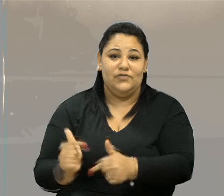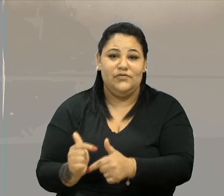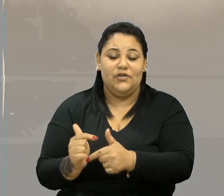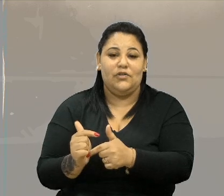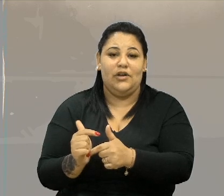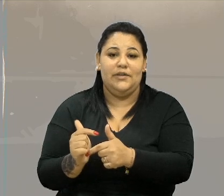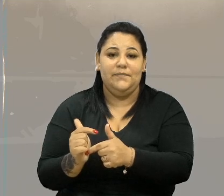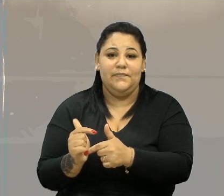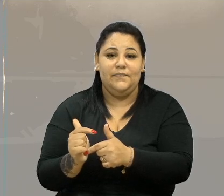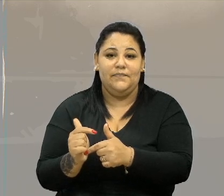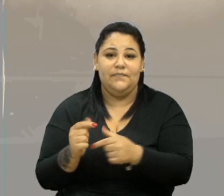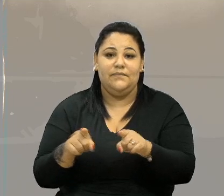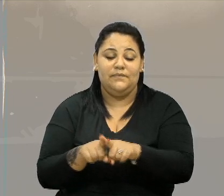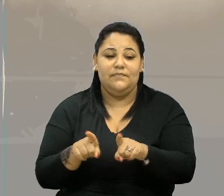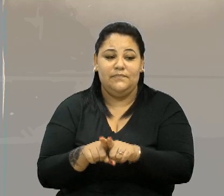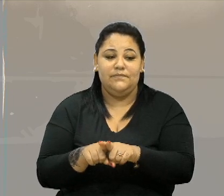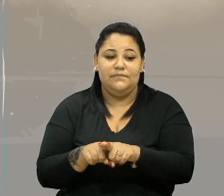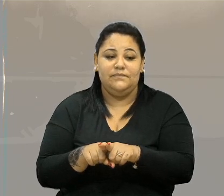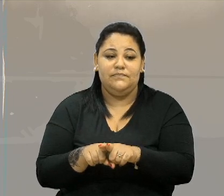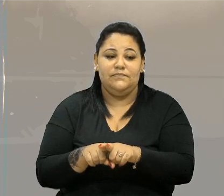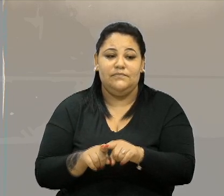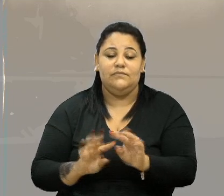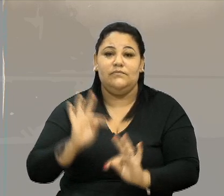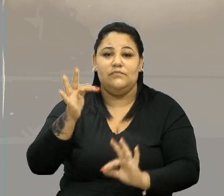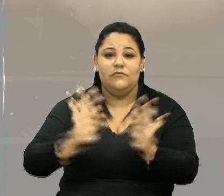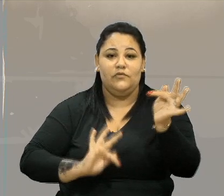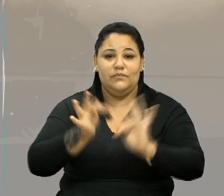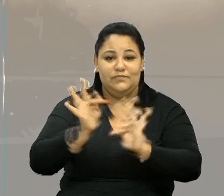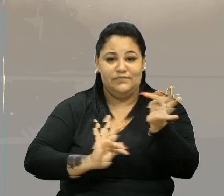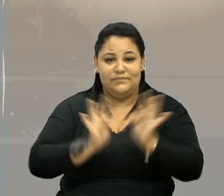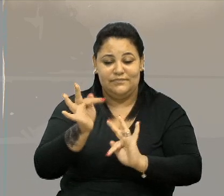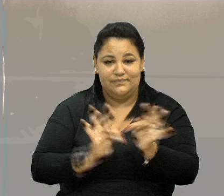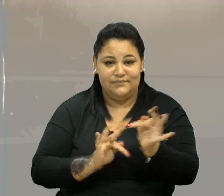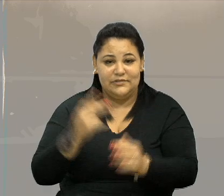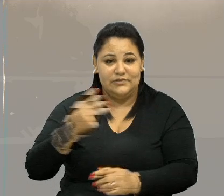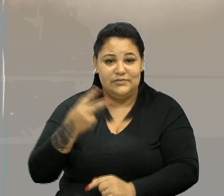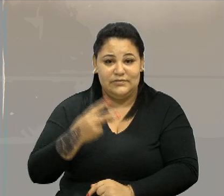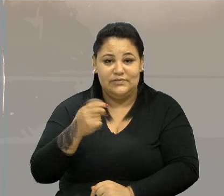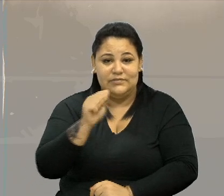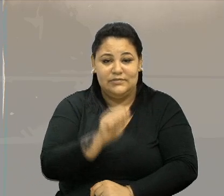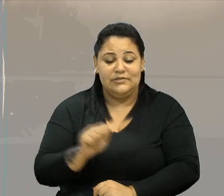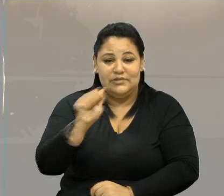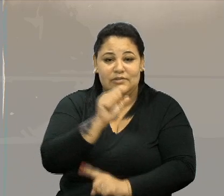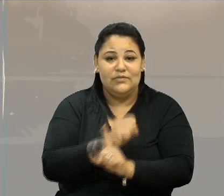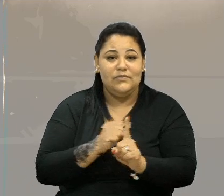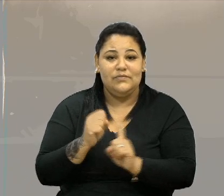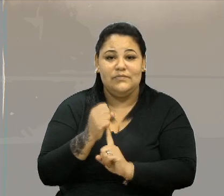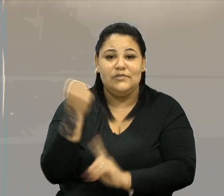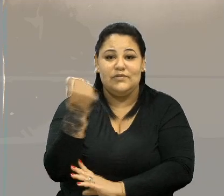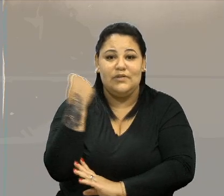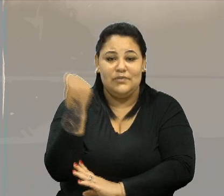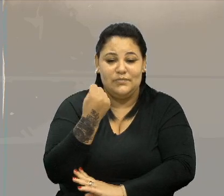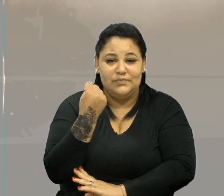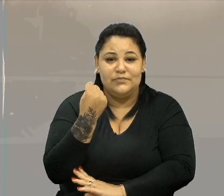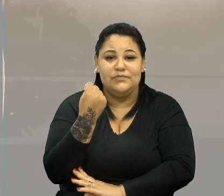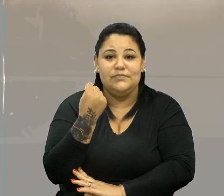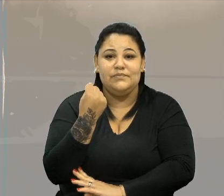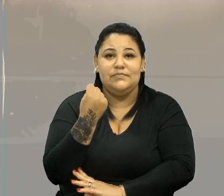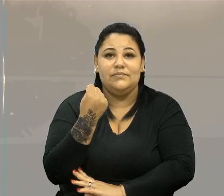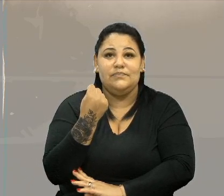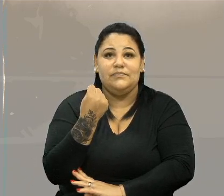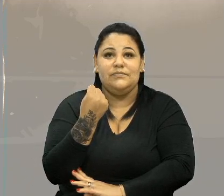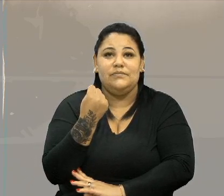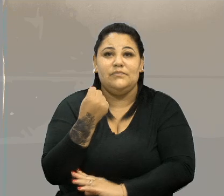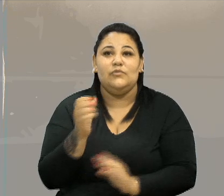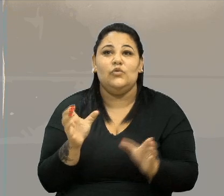2010. Vice-presidente da Confederação Brasileira de Tradição Gaúcha, 2010 a 2011. Presidente da Confederação Brasileira de Tradição